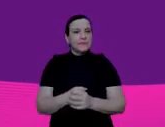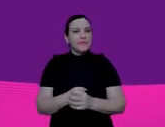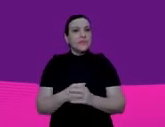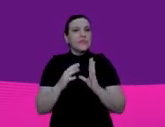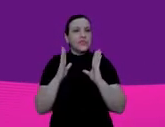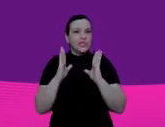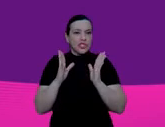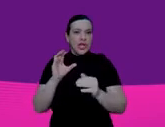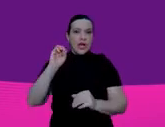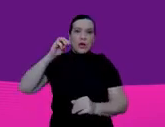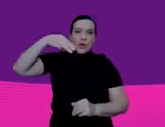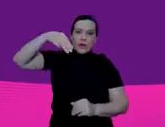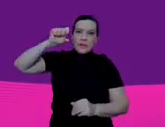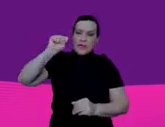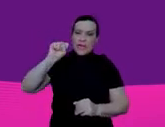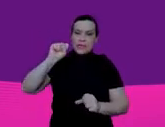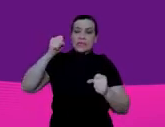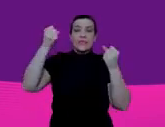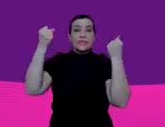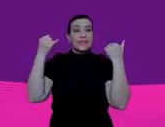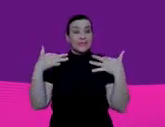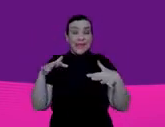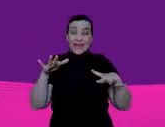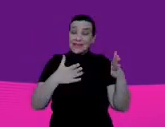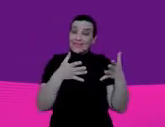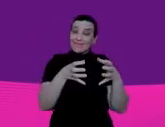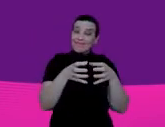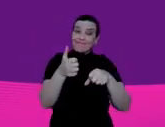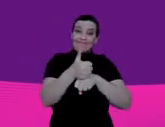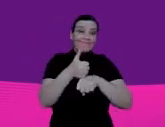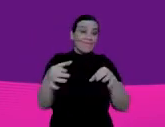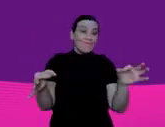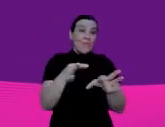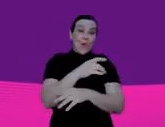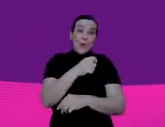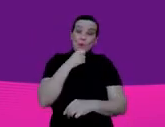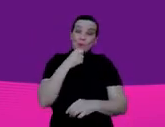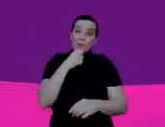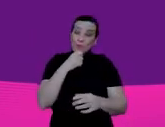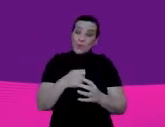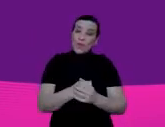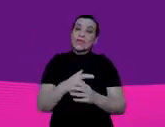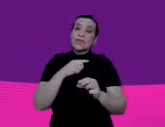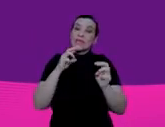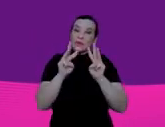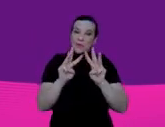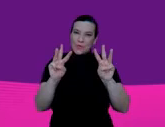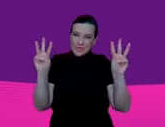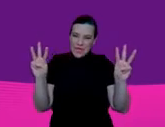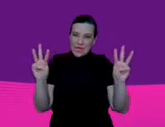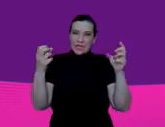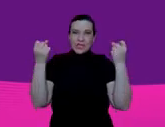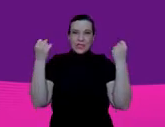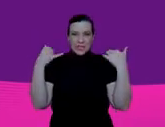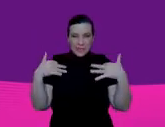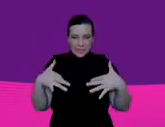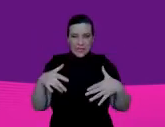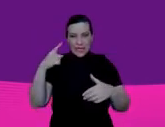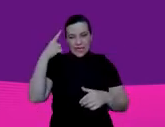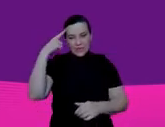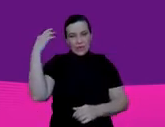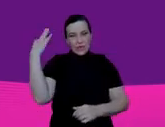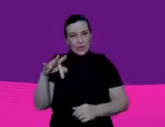que talvez não. Ela tem um site que endereça o problema da cefaleia e trata uma das barreiras